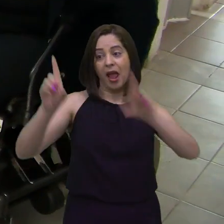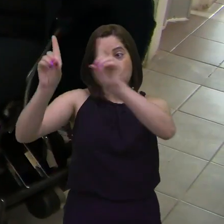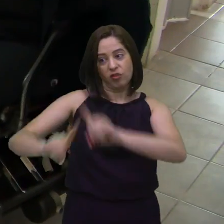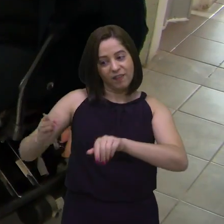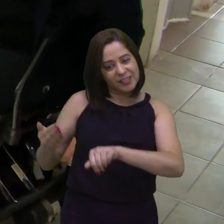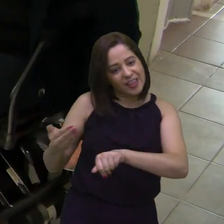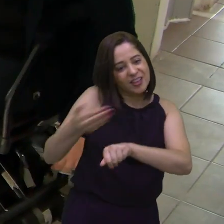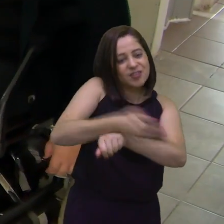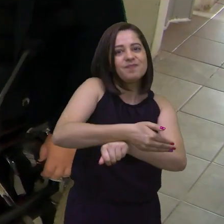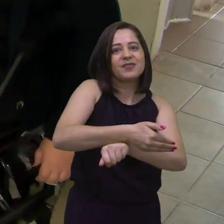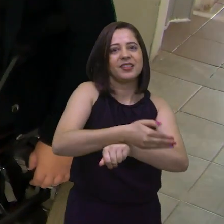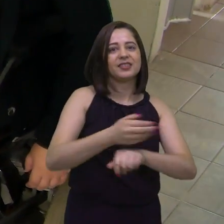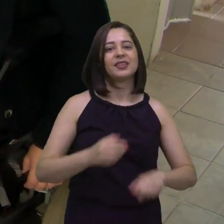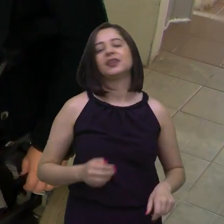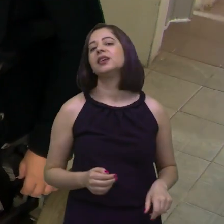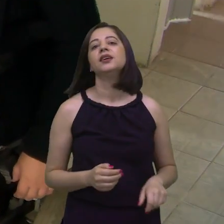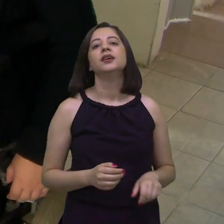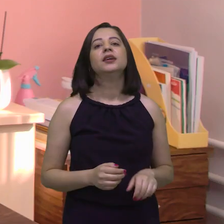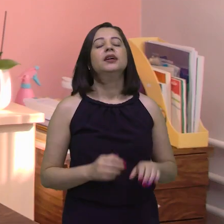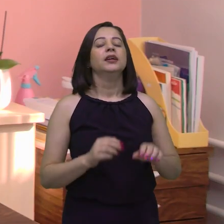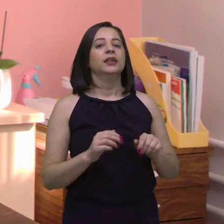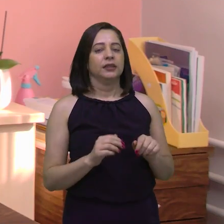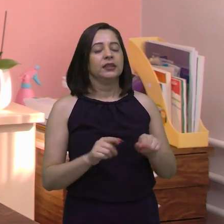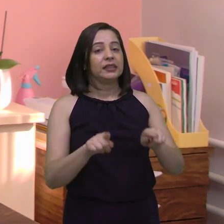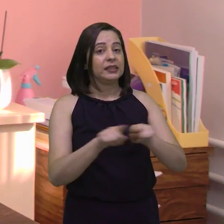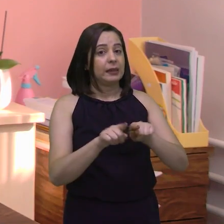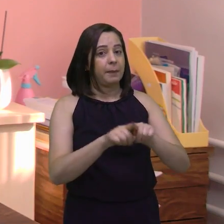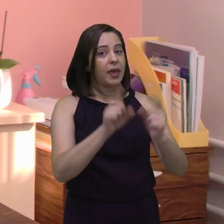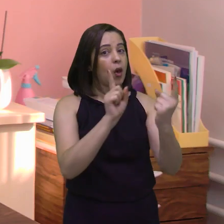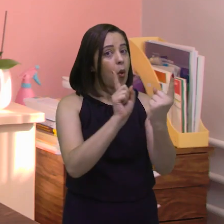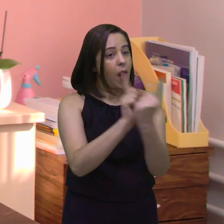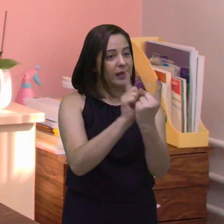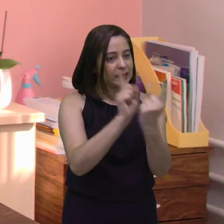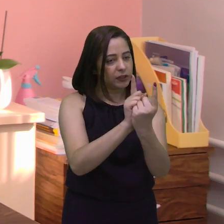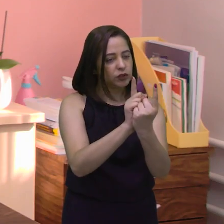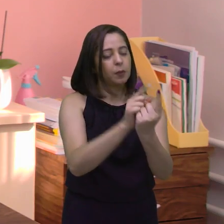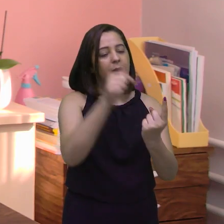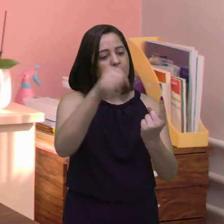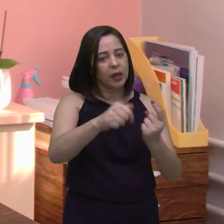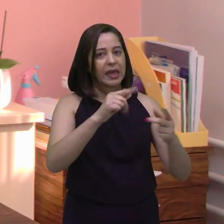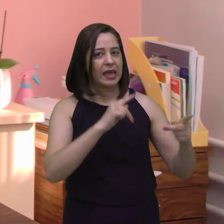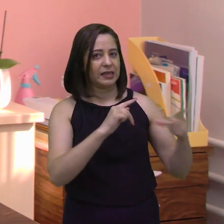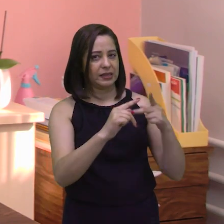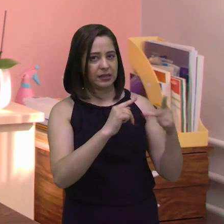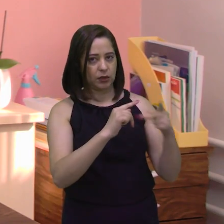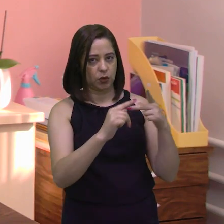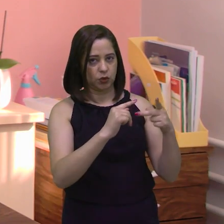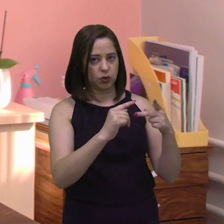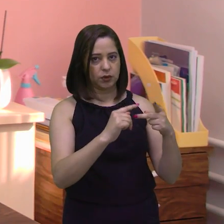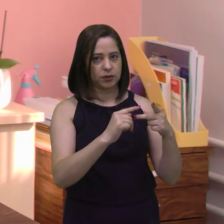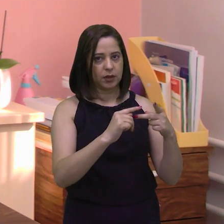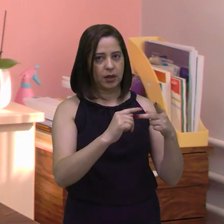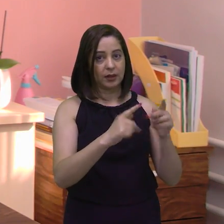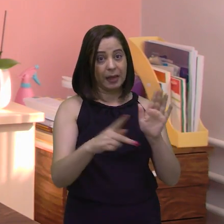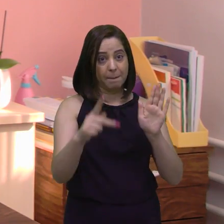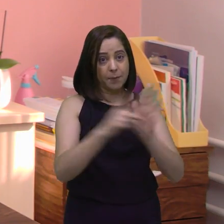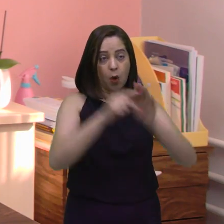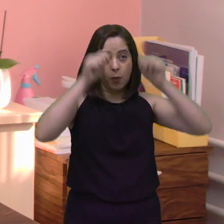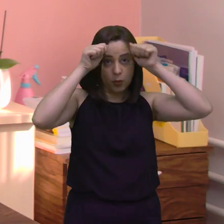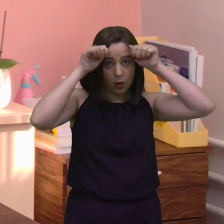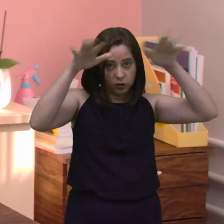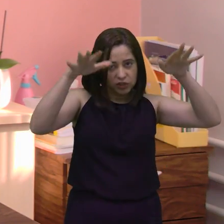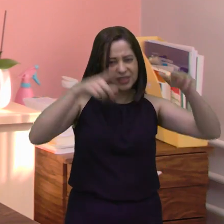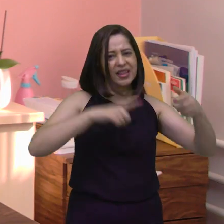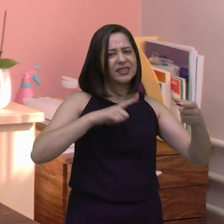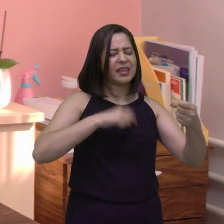para a preparação para o mercado de trabalho. Sobre o plano de atendimento no município à pessoa com